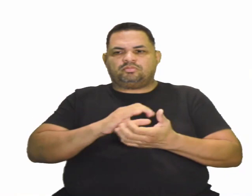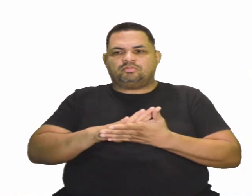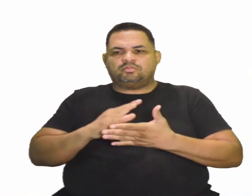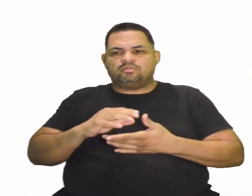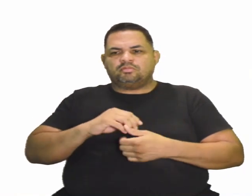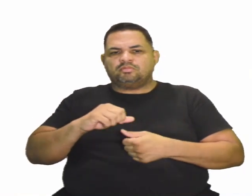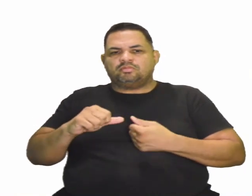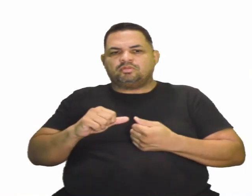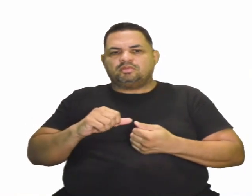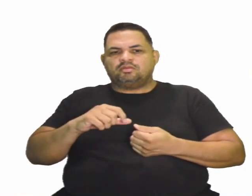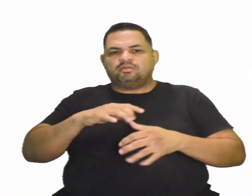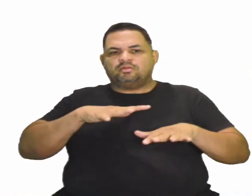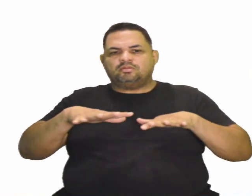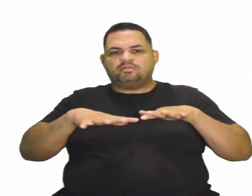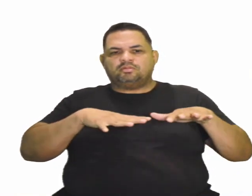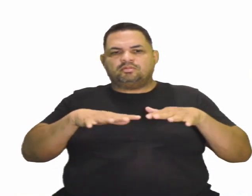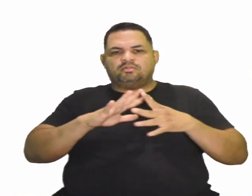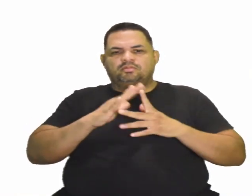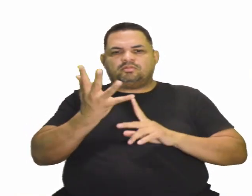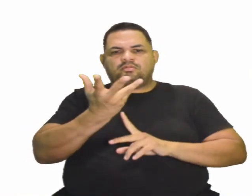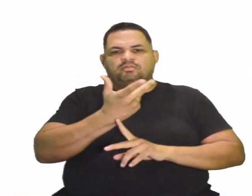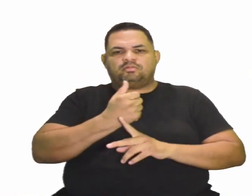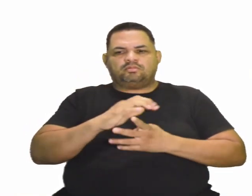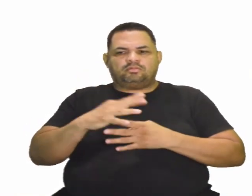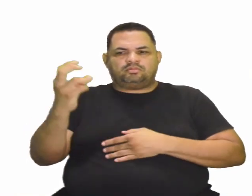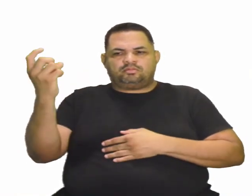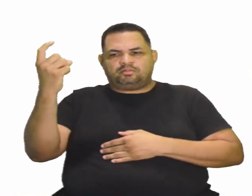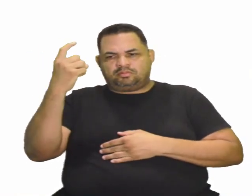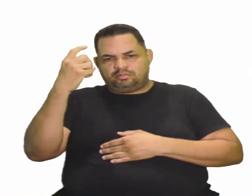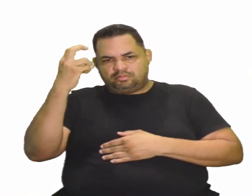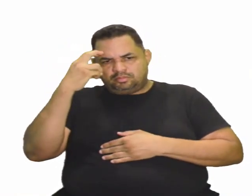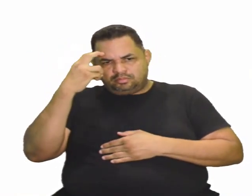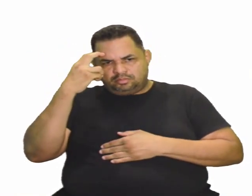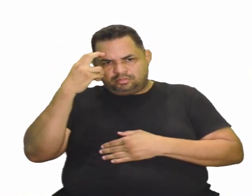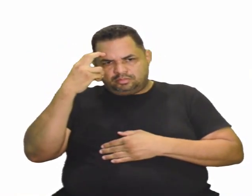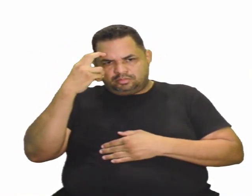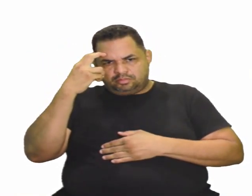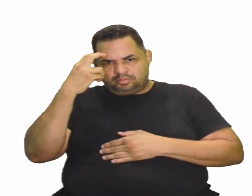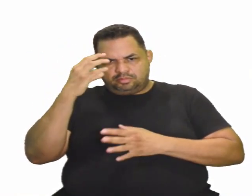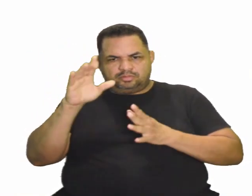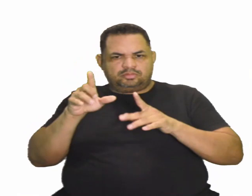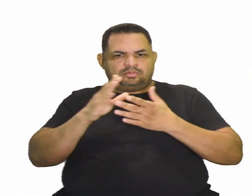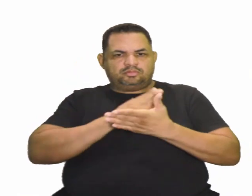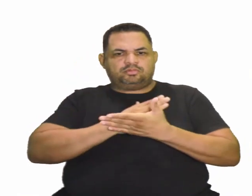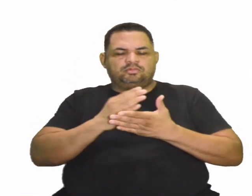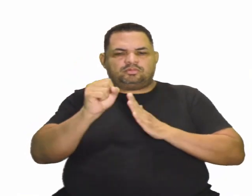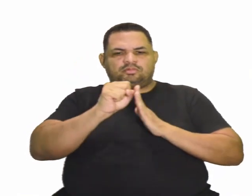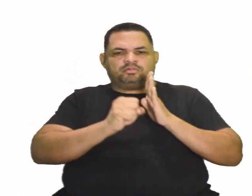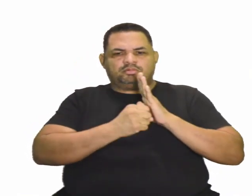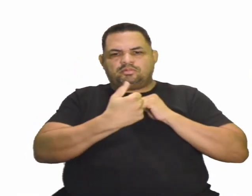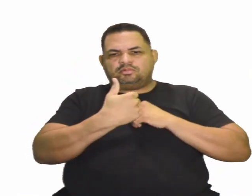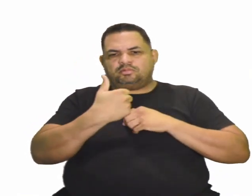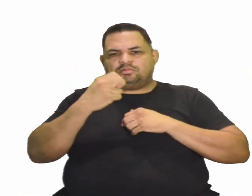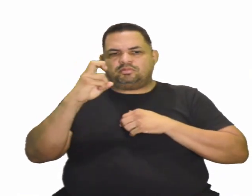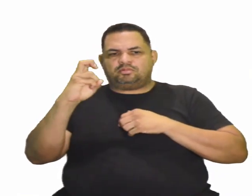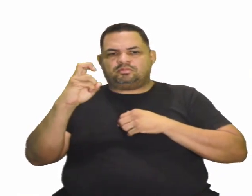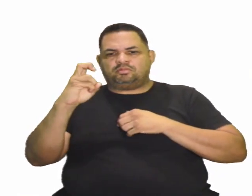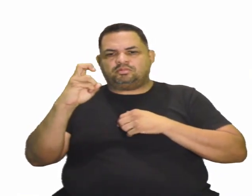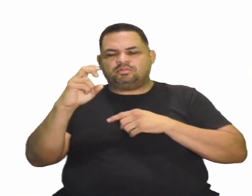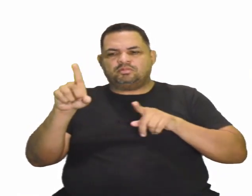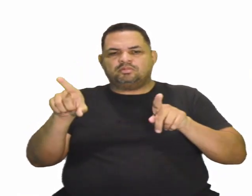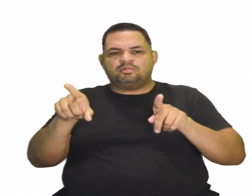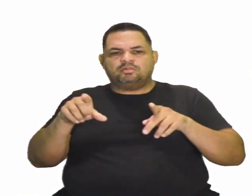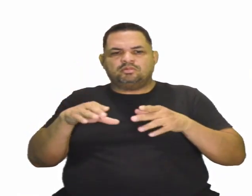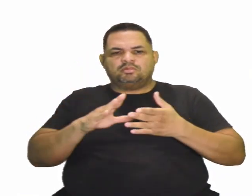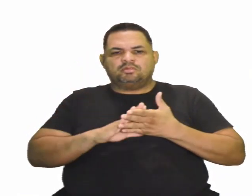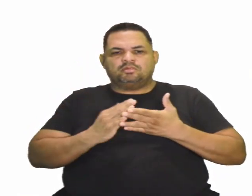movimento artístico também intelectual, cultural, né, lá no início do século XV, também com